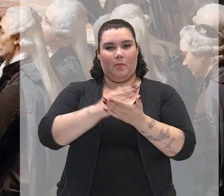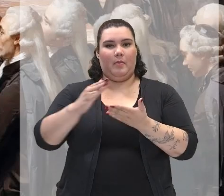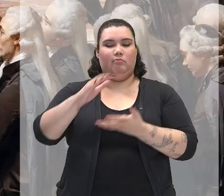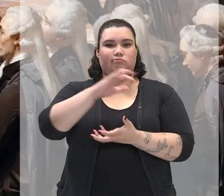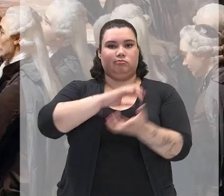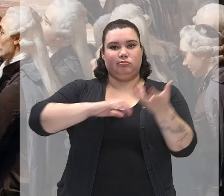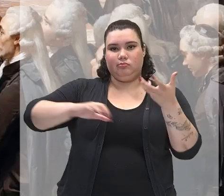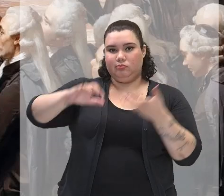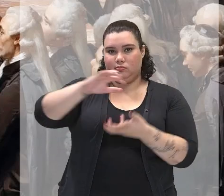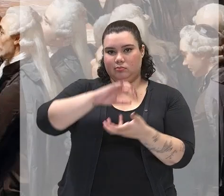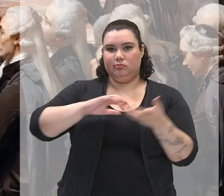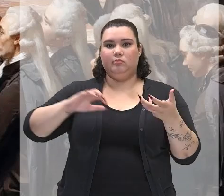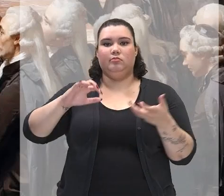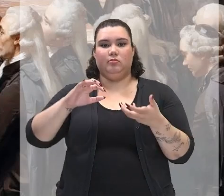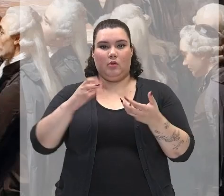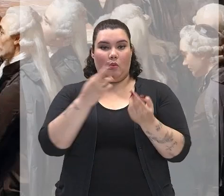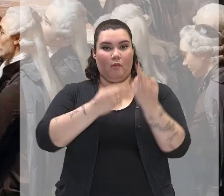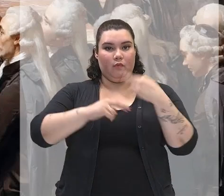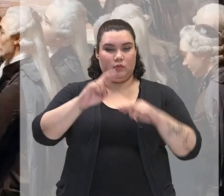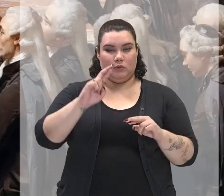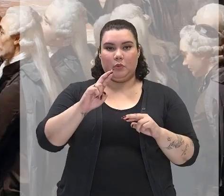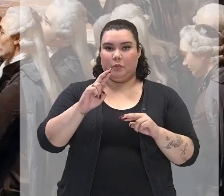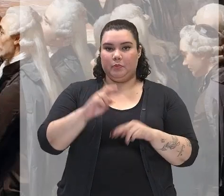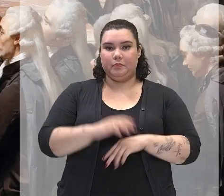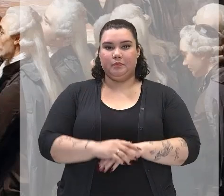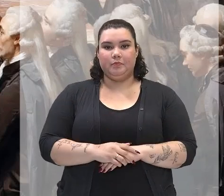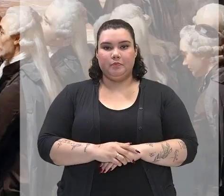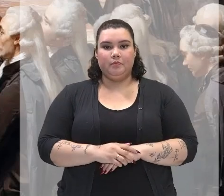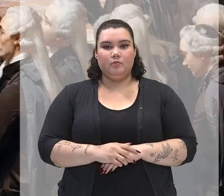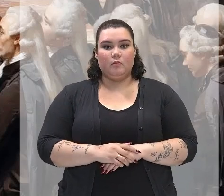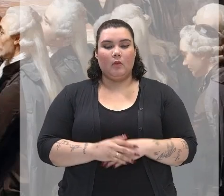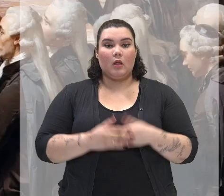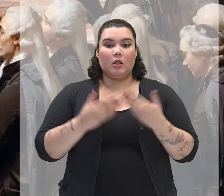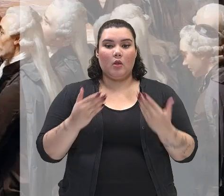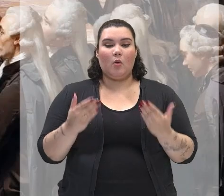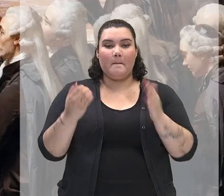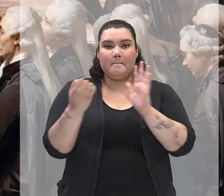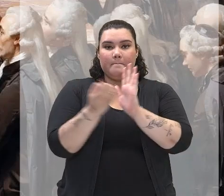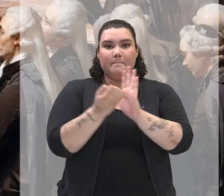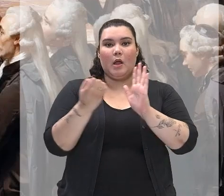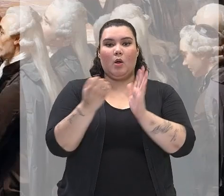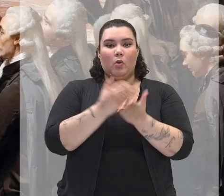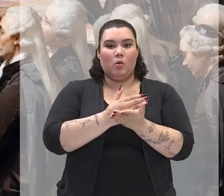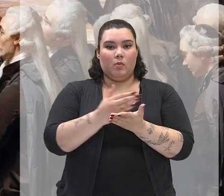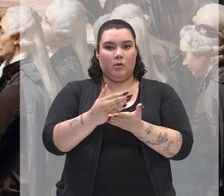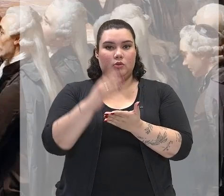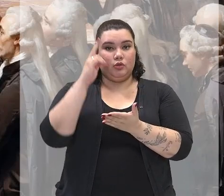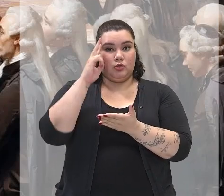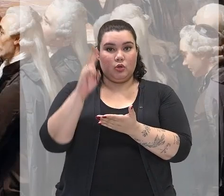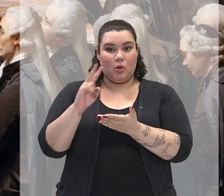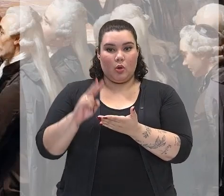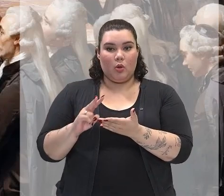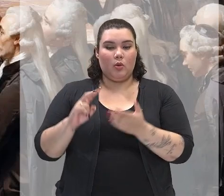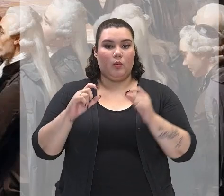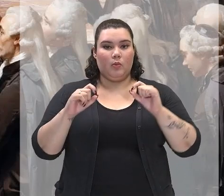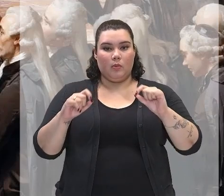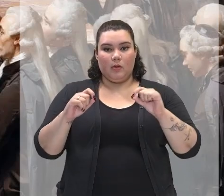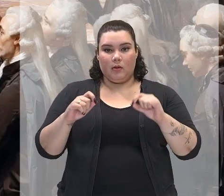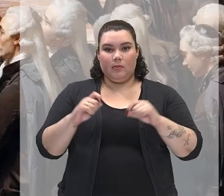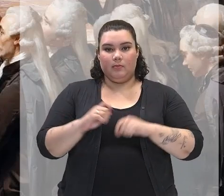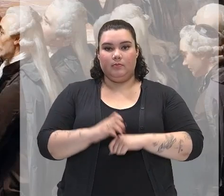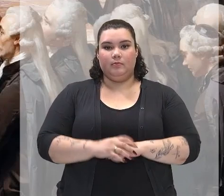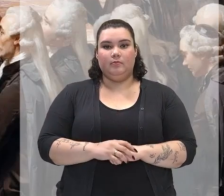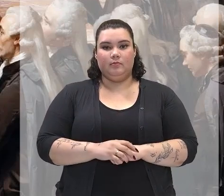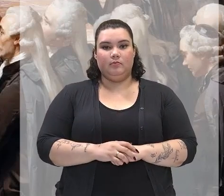inicie o processo de revolução. E o marco inicial desse processo de revolução, o pontapé inicial, o chute na bola, vai